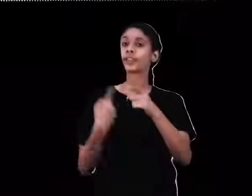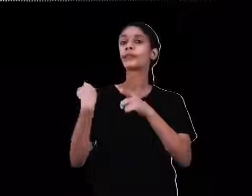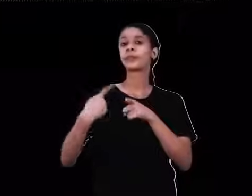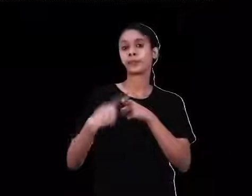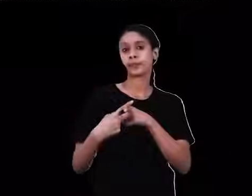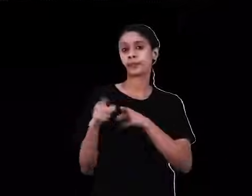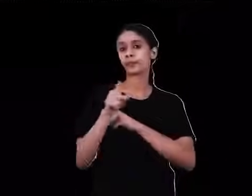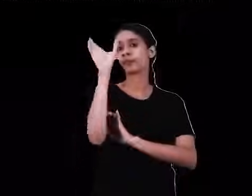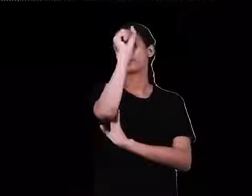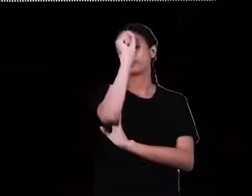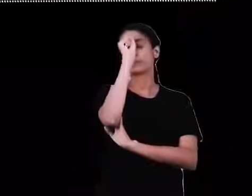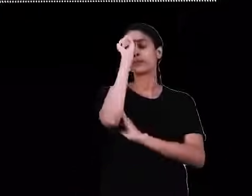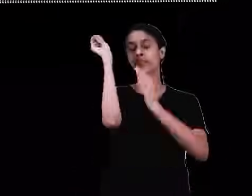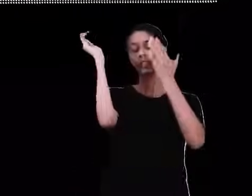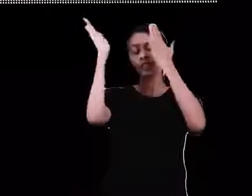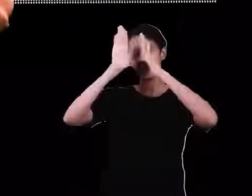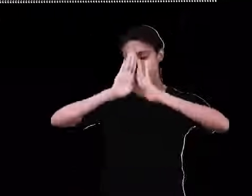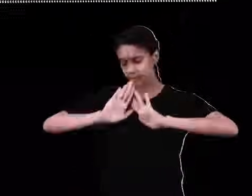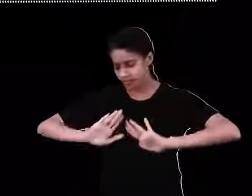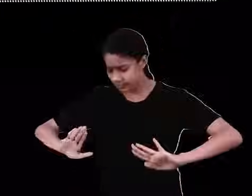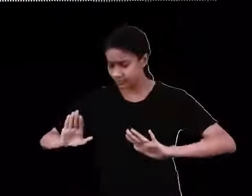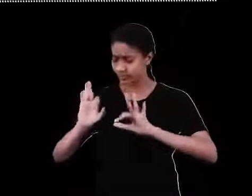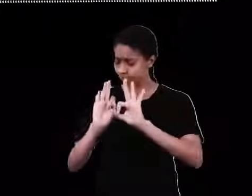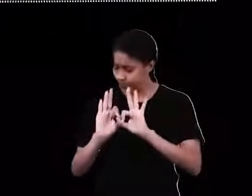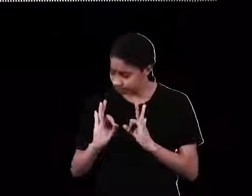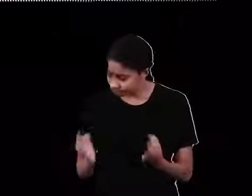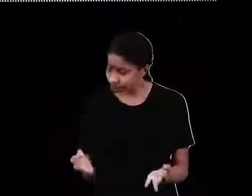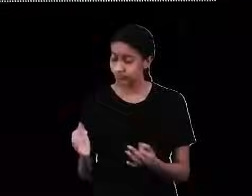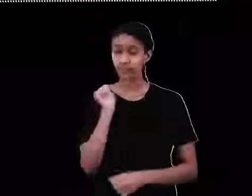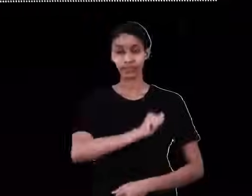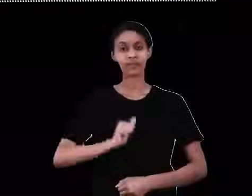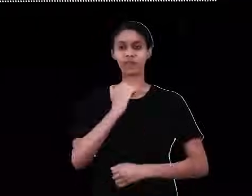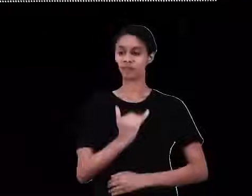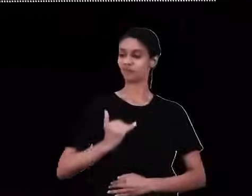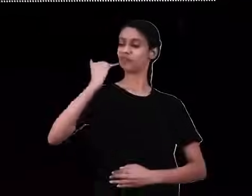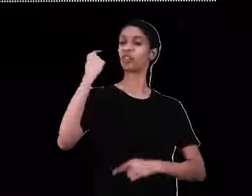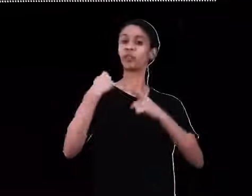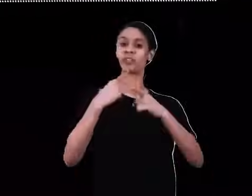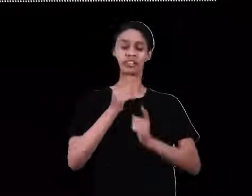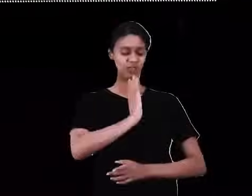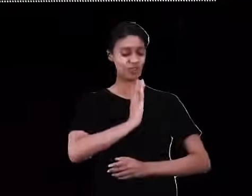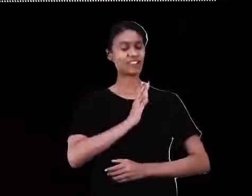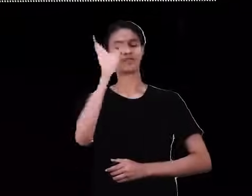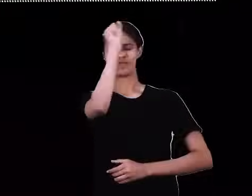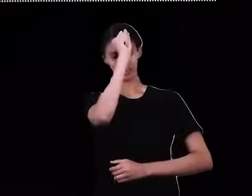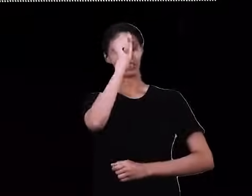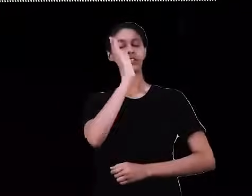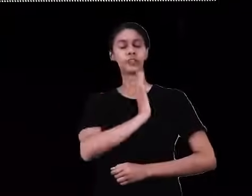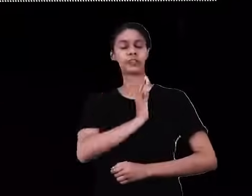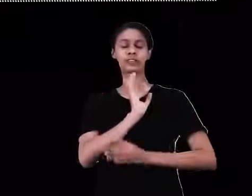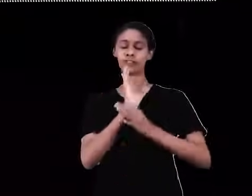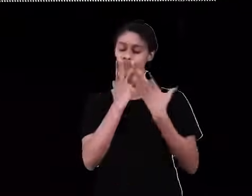Porque não aprendemos a submissão e a humildade. Abigail era grande porque tinha um coração ensinável, um coração submisso,